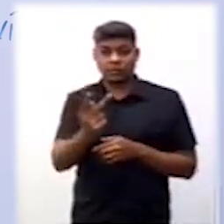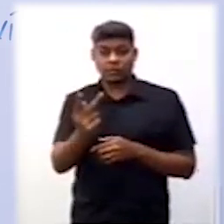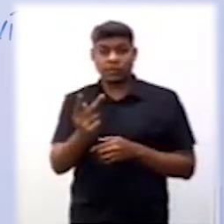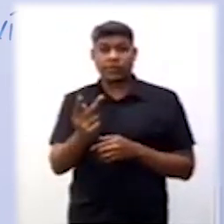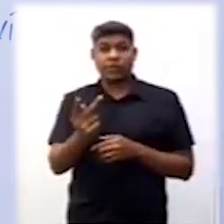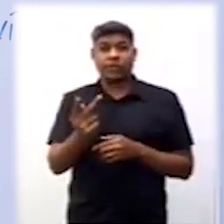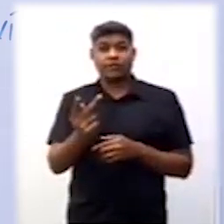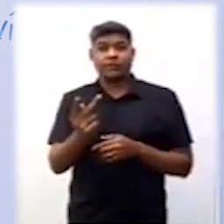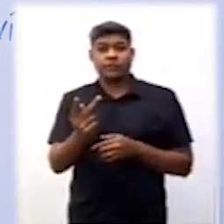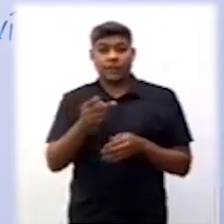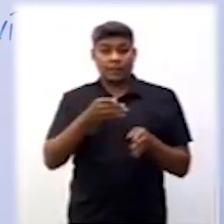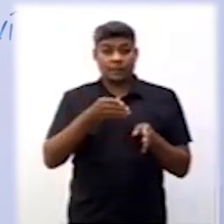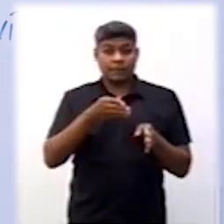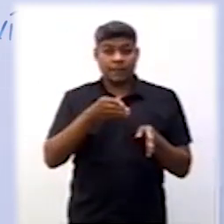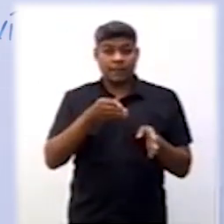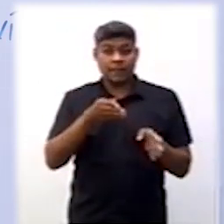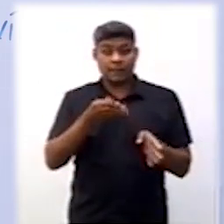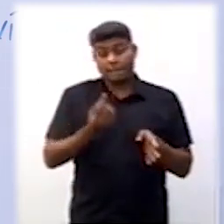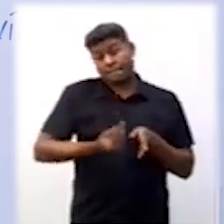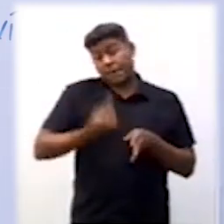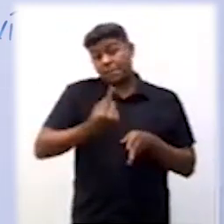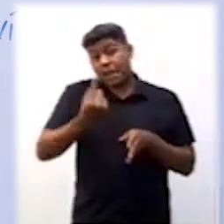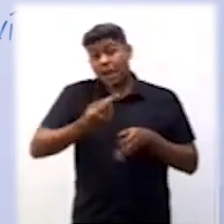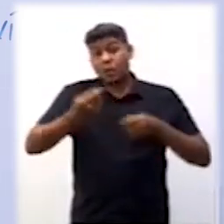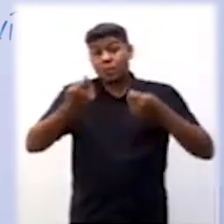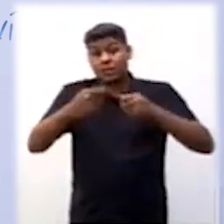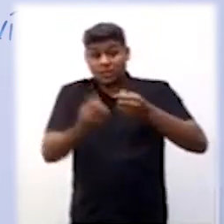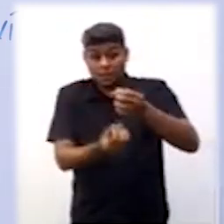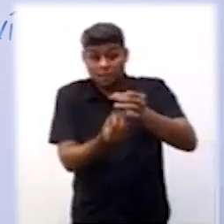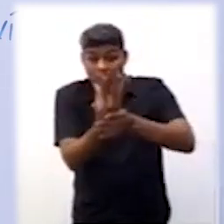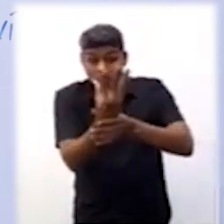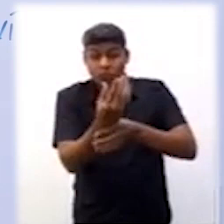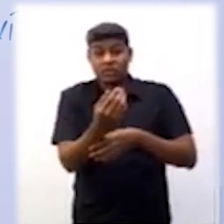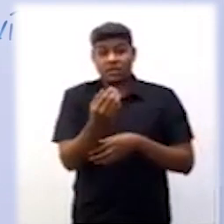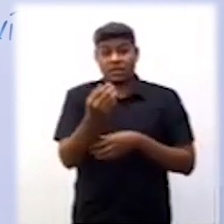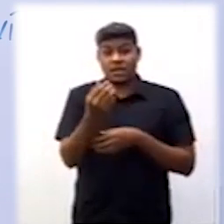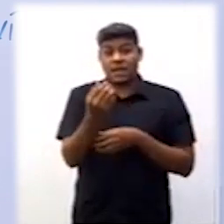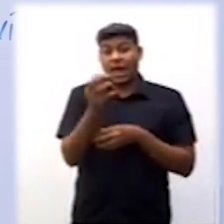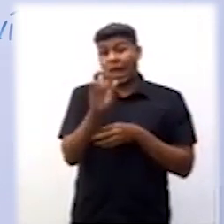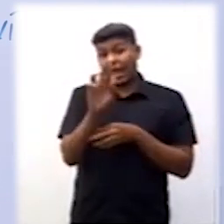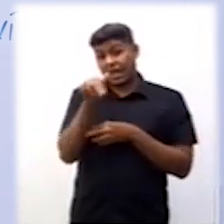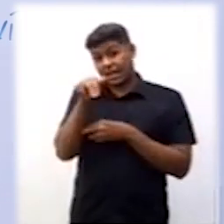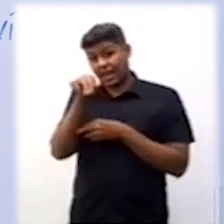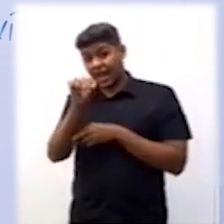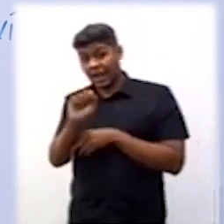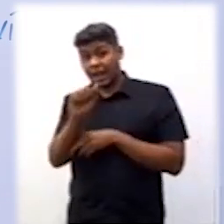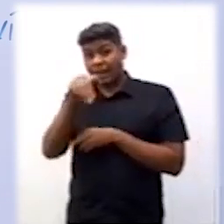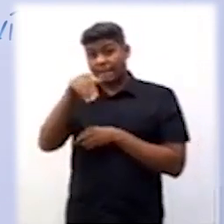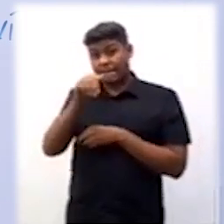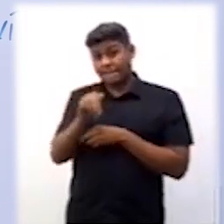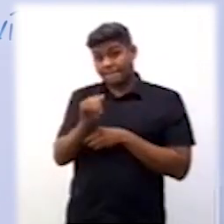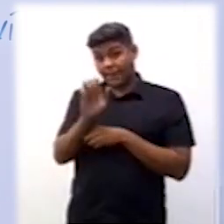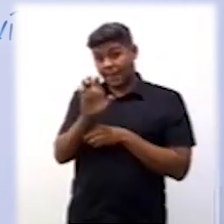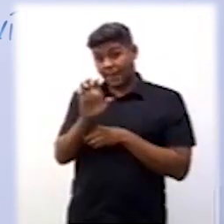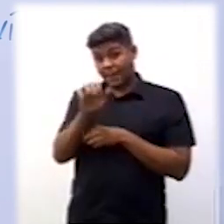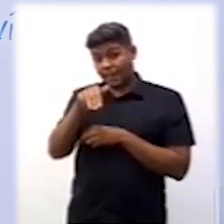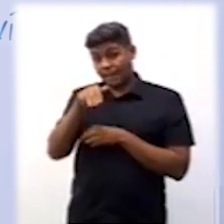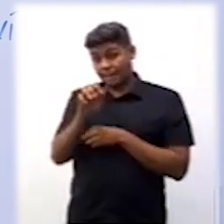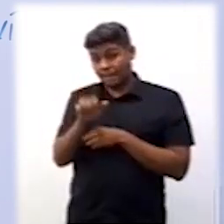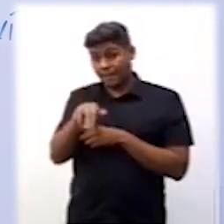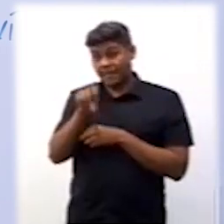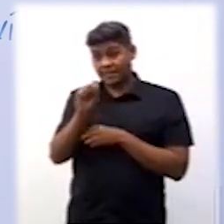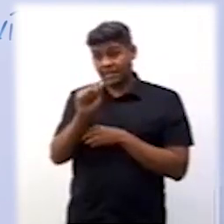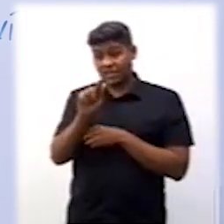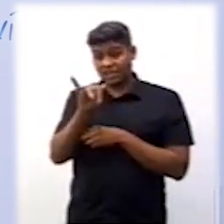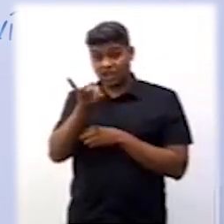é um mensageiro. Ele primeiro precisa produzir o mensageiro. Bora colocar aqui o mensageiro. Mensageiro